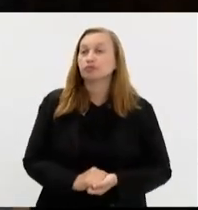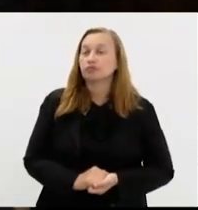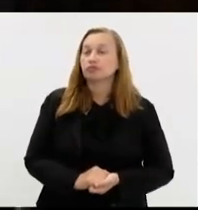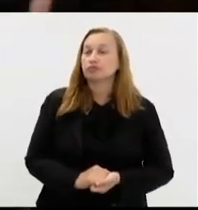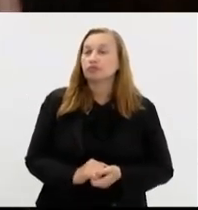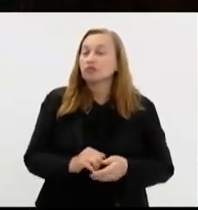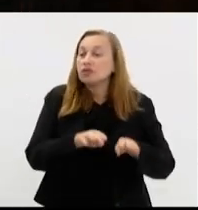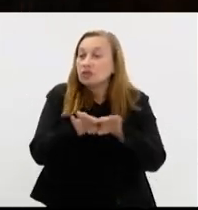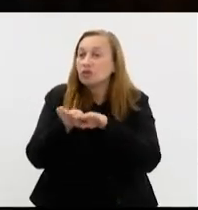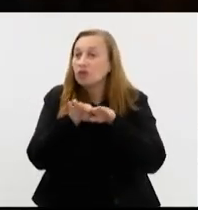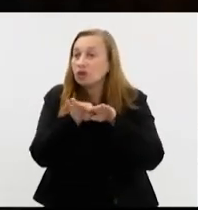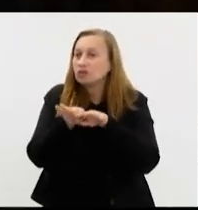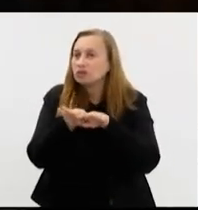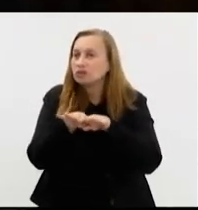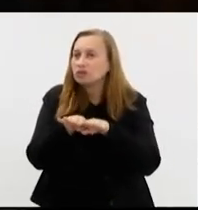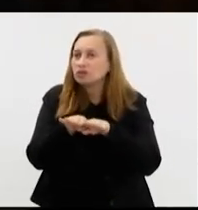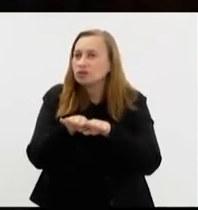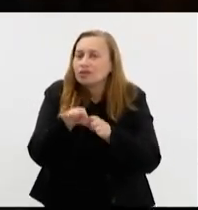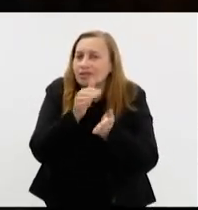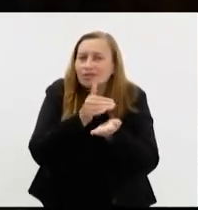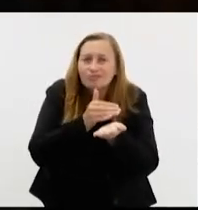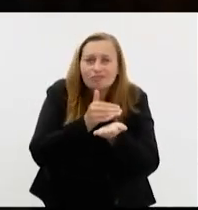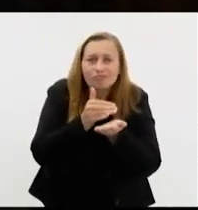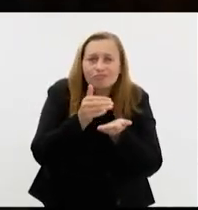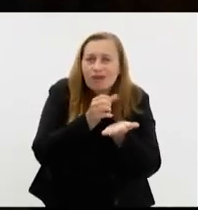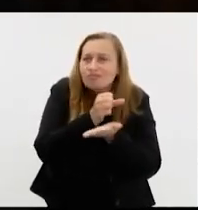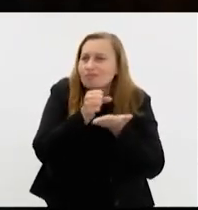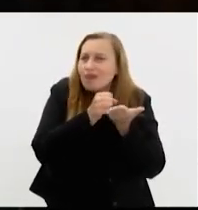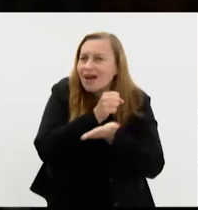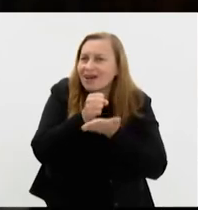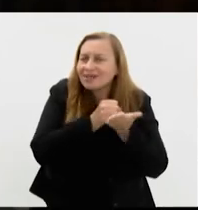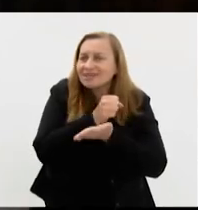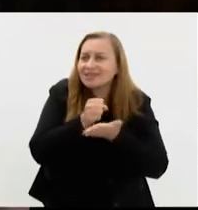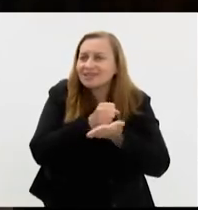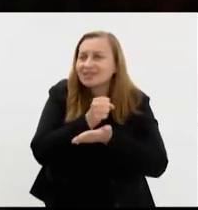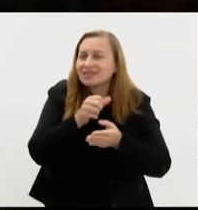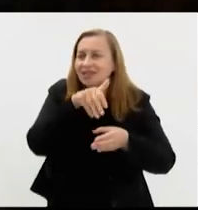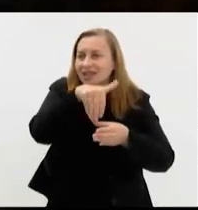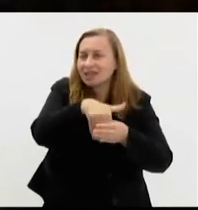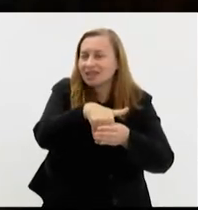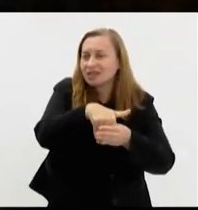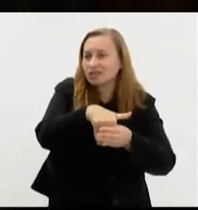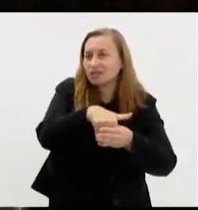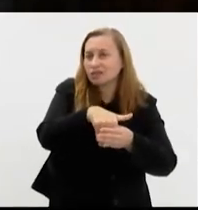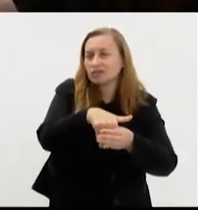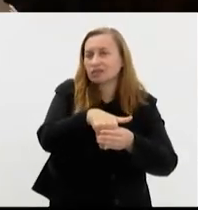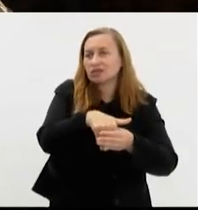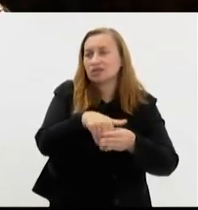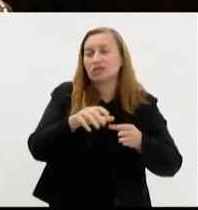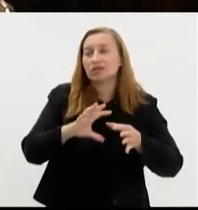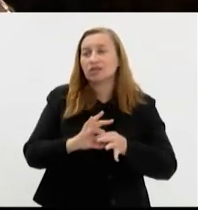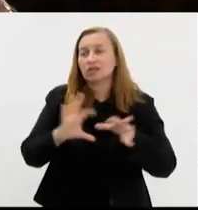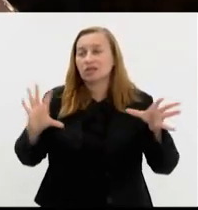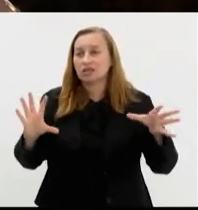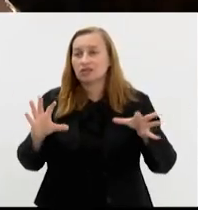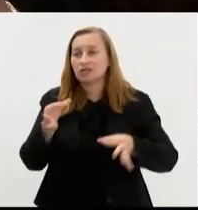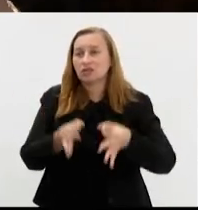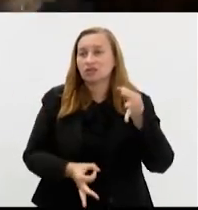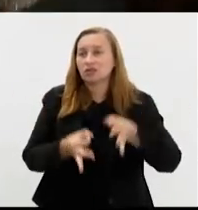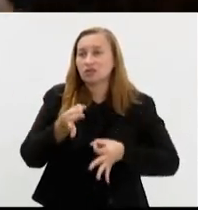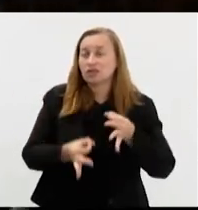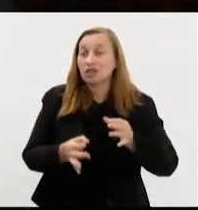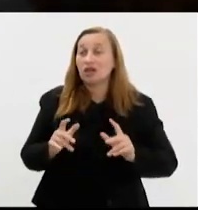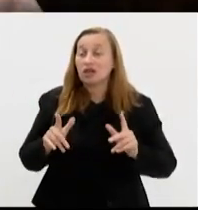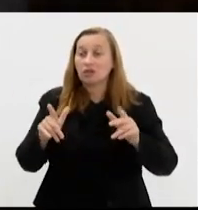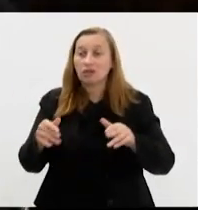igualdade e esse é um princípio básico de eleições livres e justas a igualdade de chances